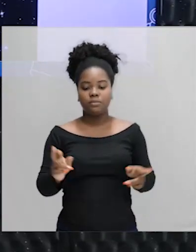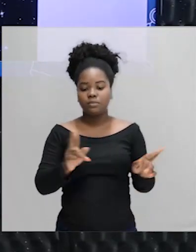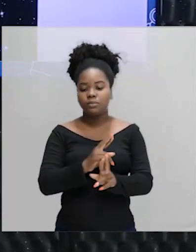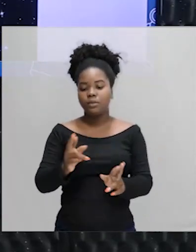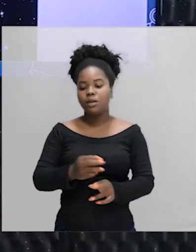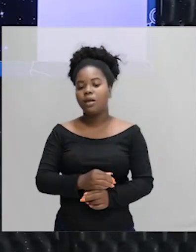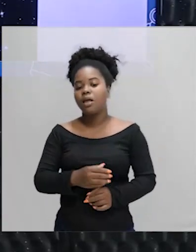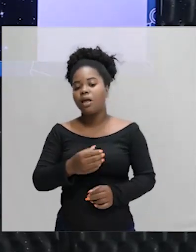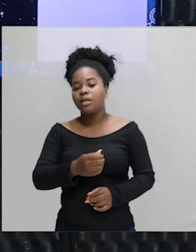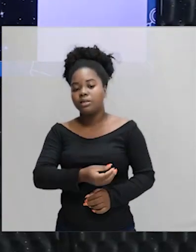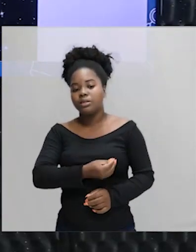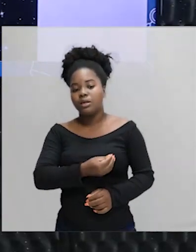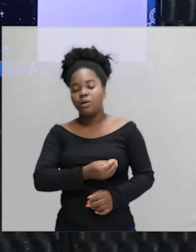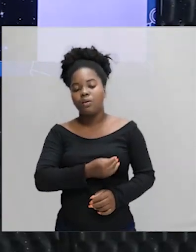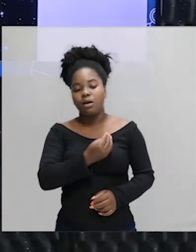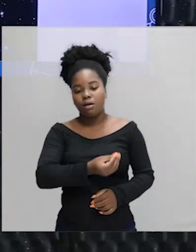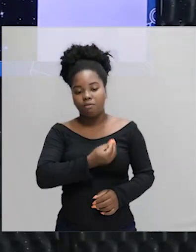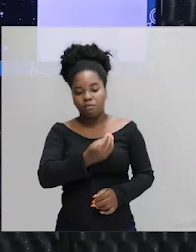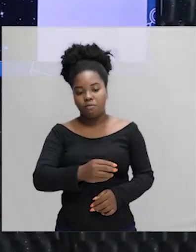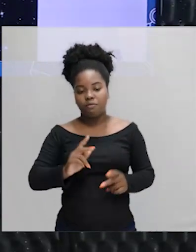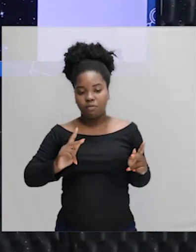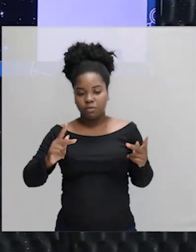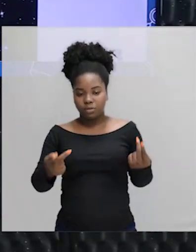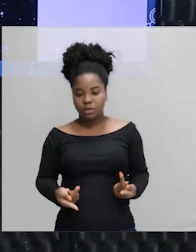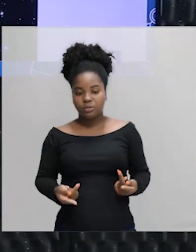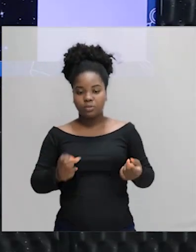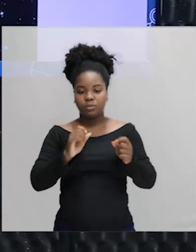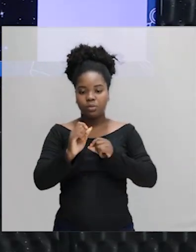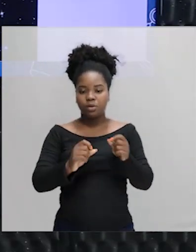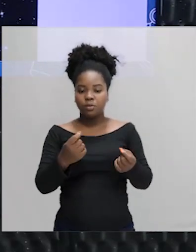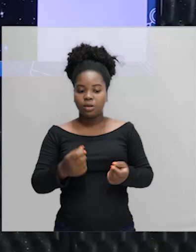né, é um tempo aí